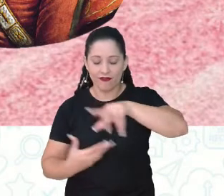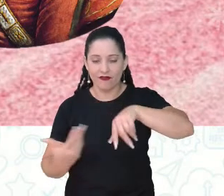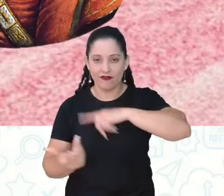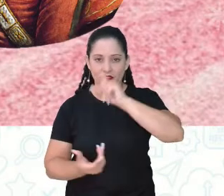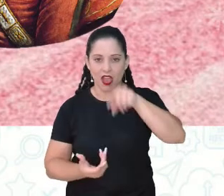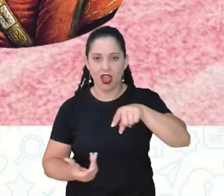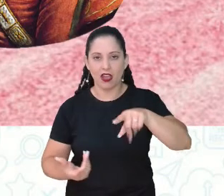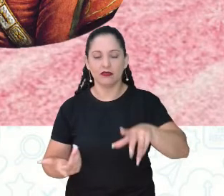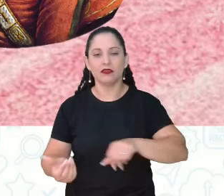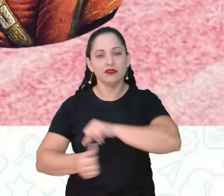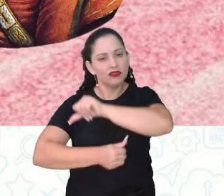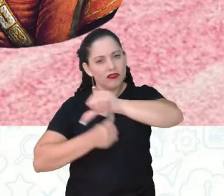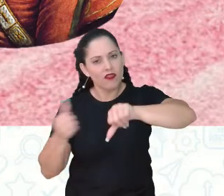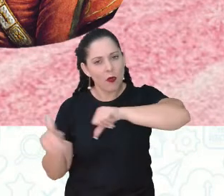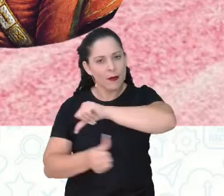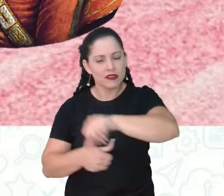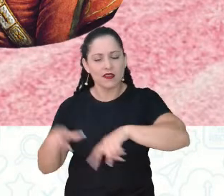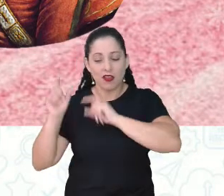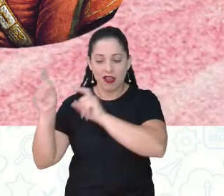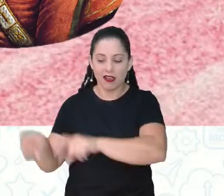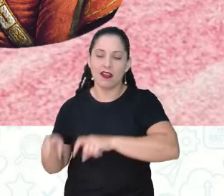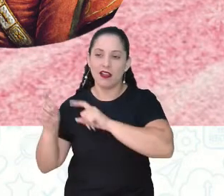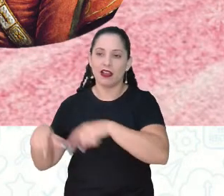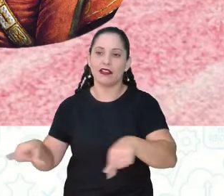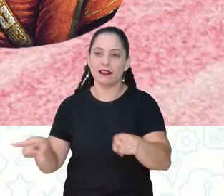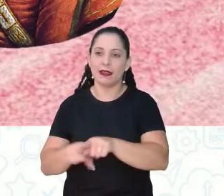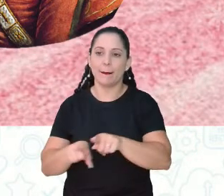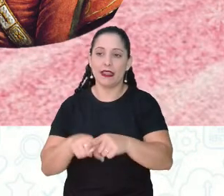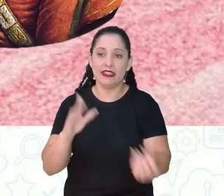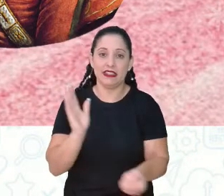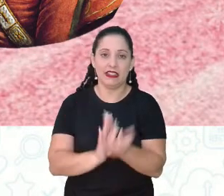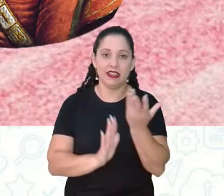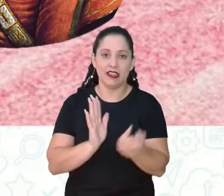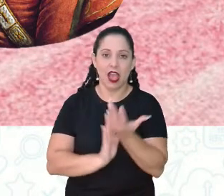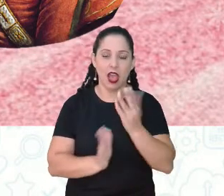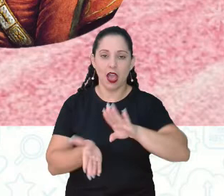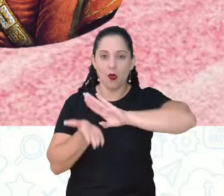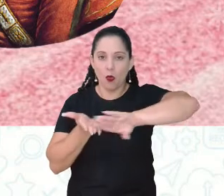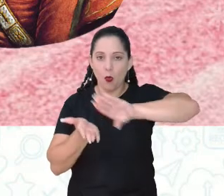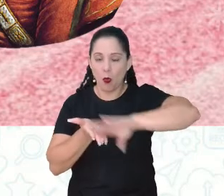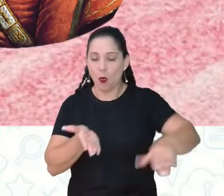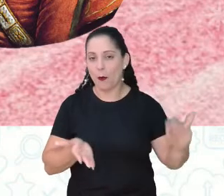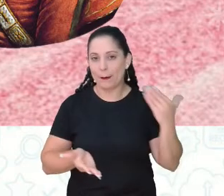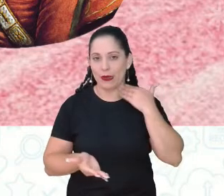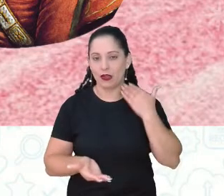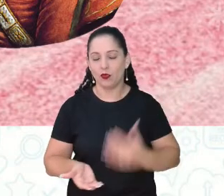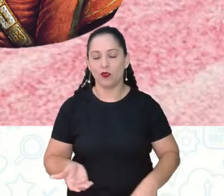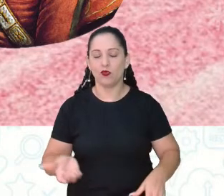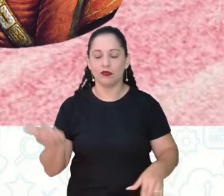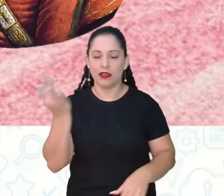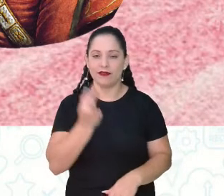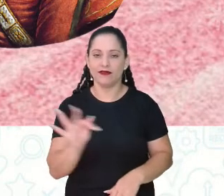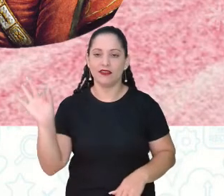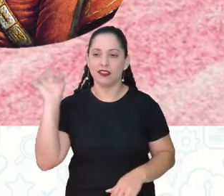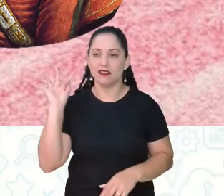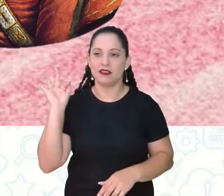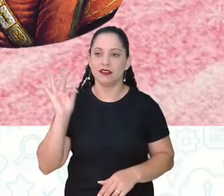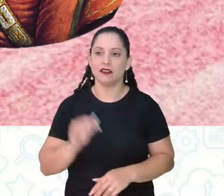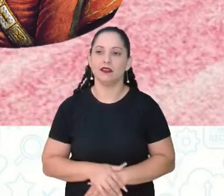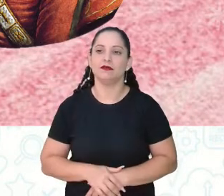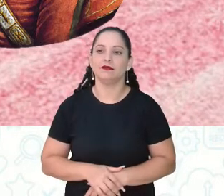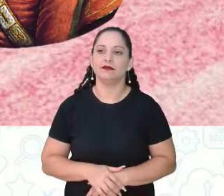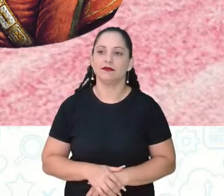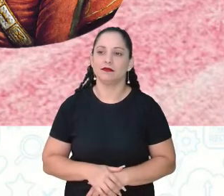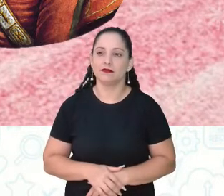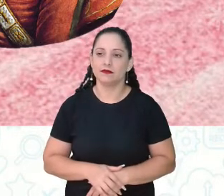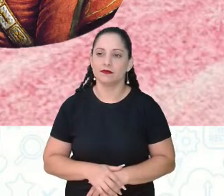fundação também do Banco da França e dos liceus, né? Nesse momento aí surge